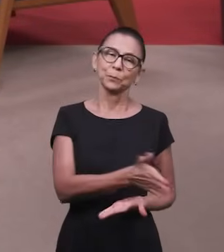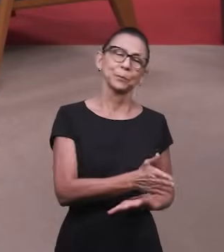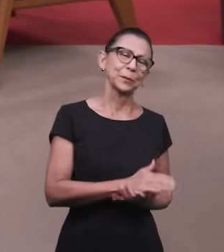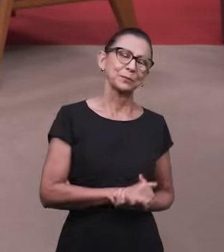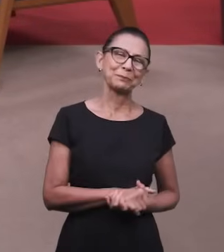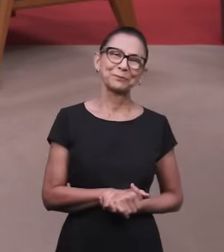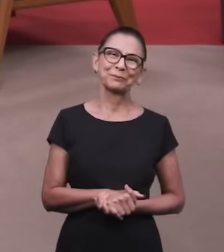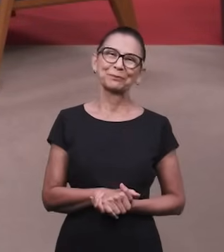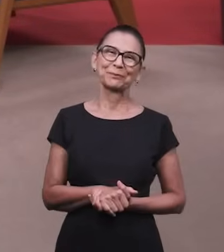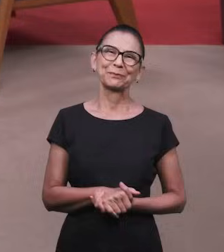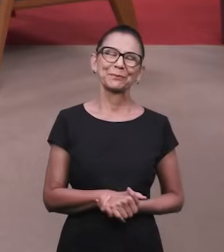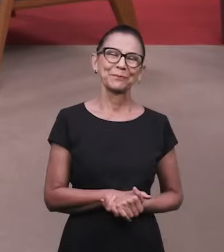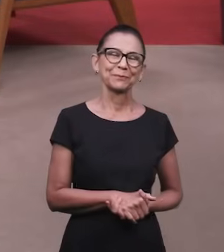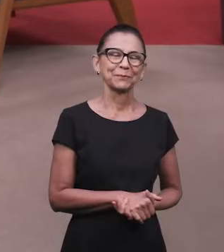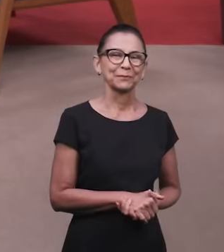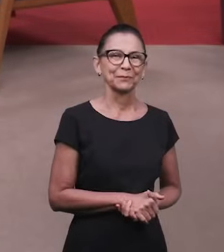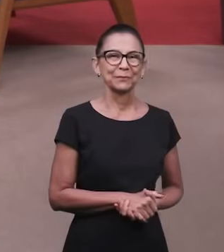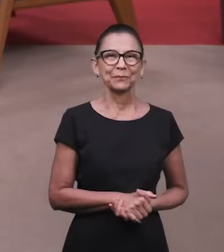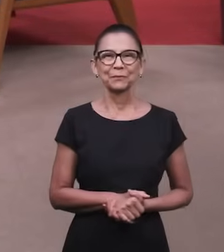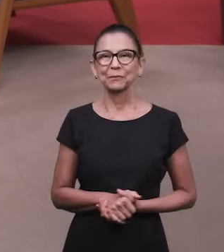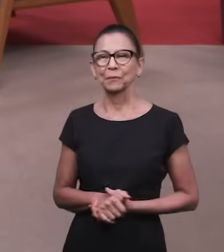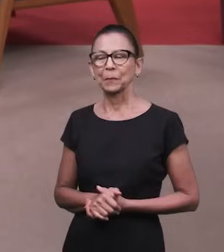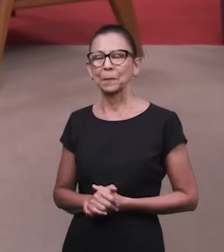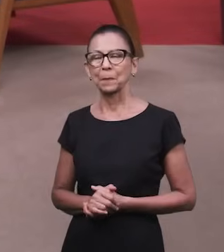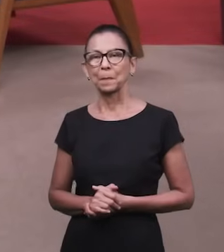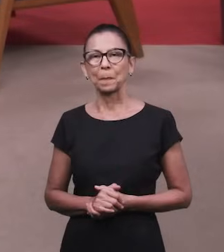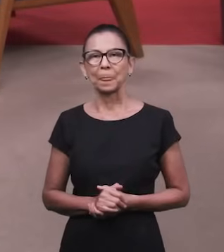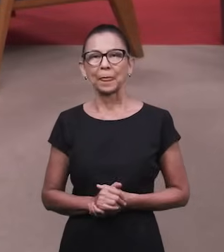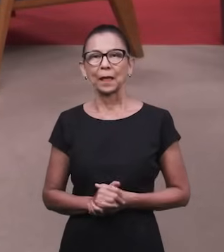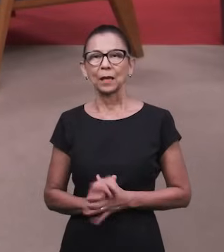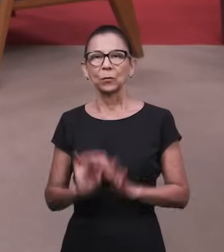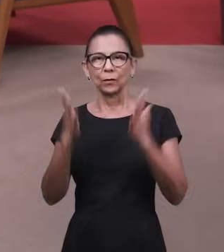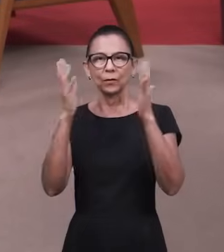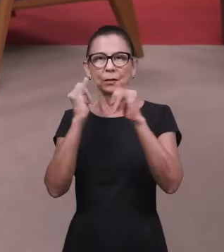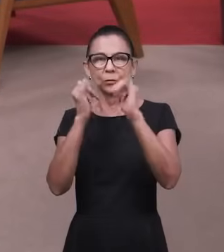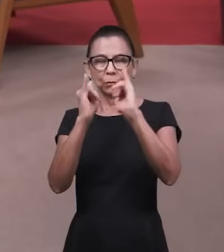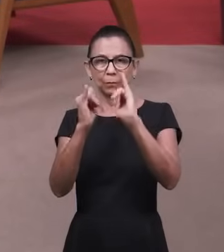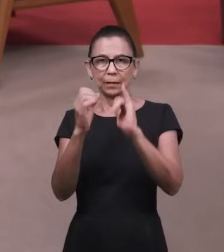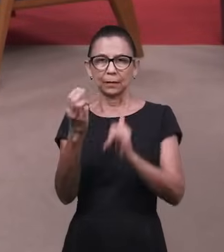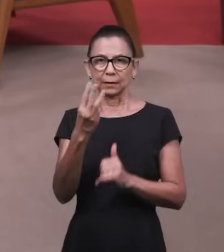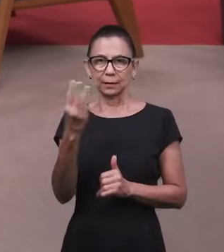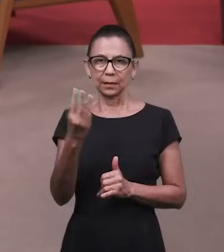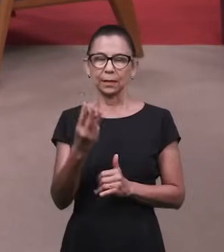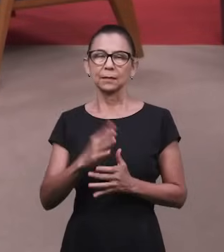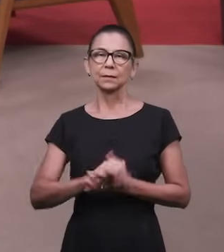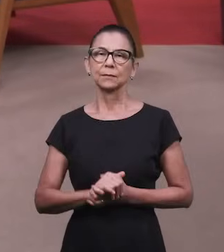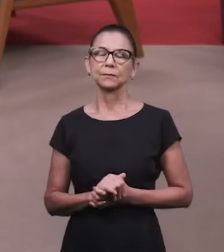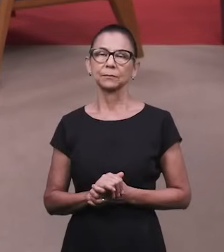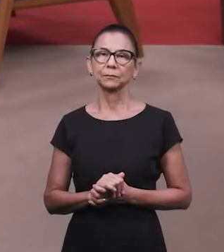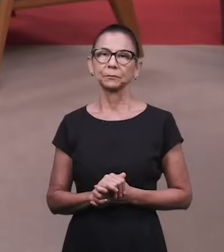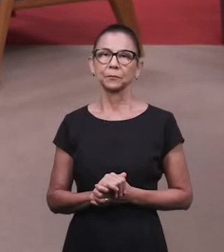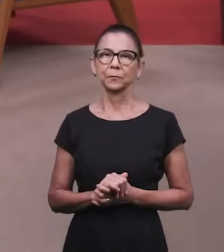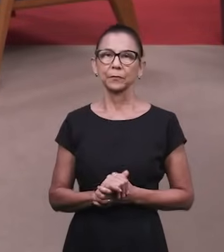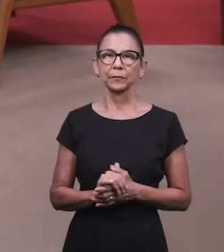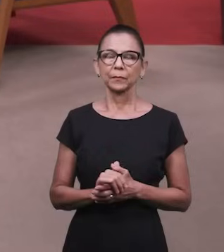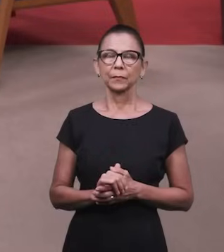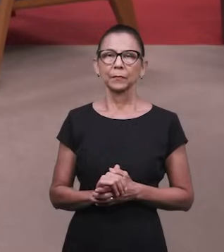volta a tratar do assunto, até porque está vinculado, né, àquilo que nós temos tratado. Claro. Mas antes disso, vamos trazer